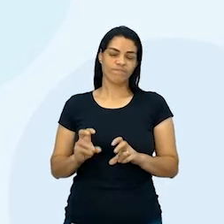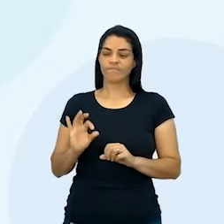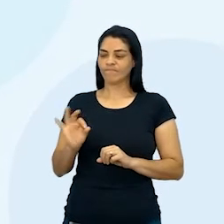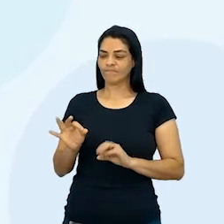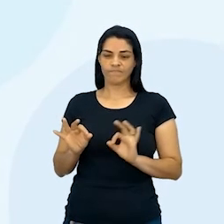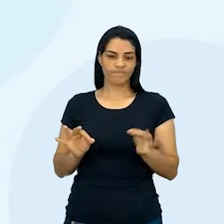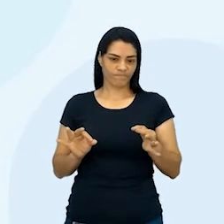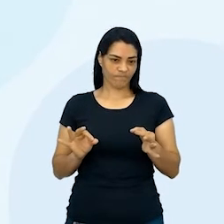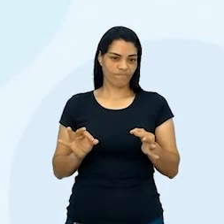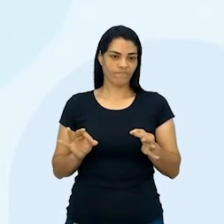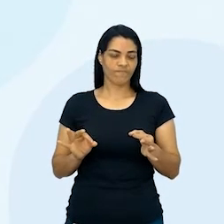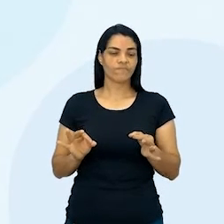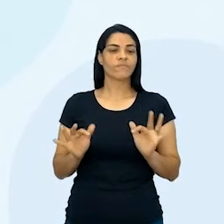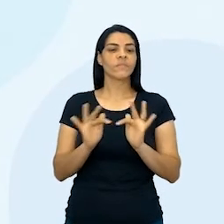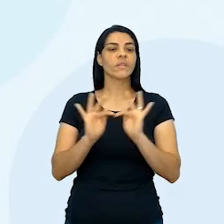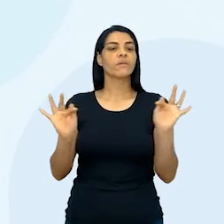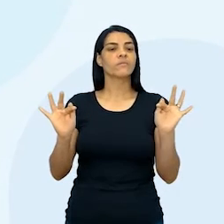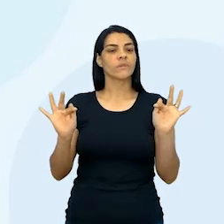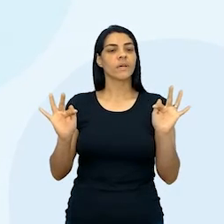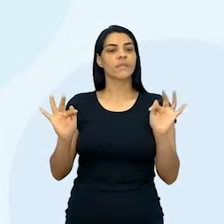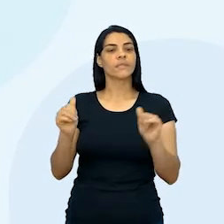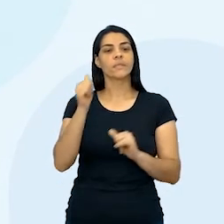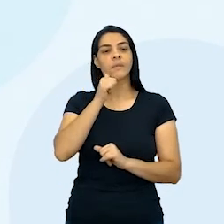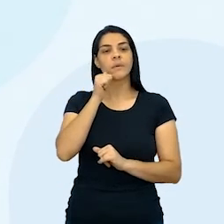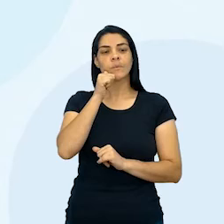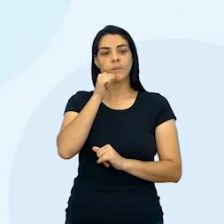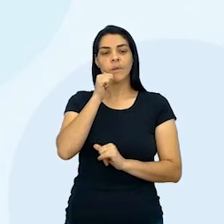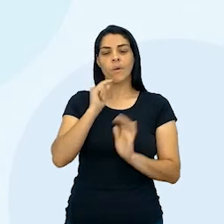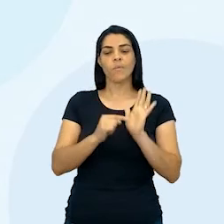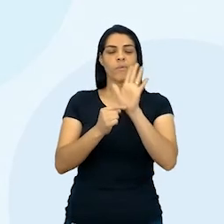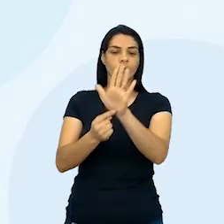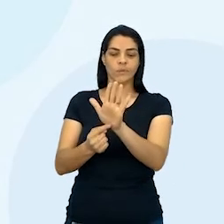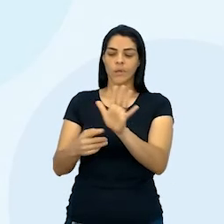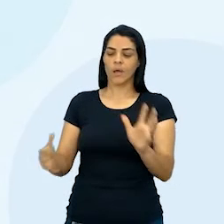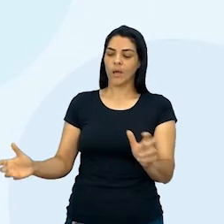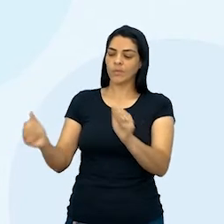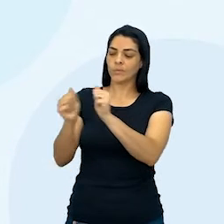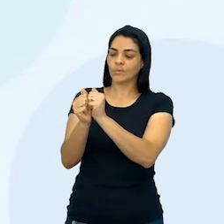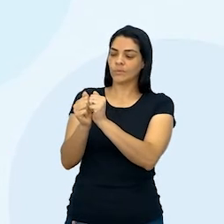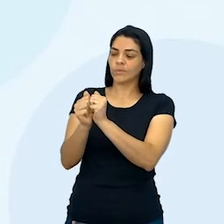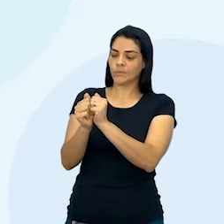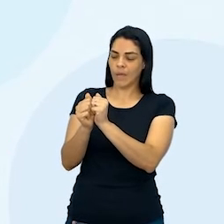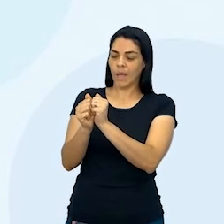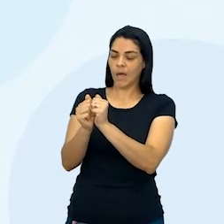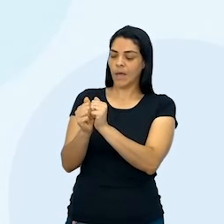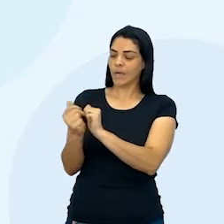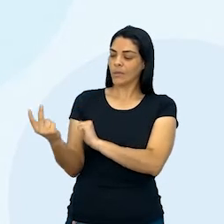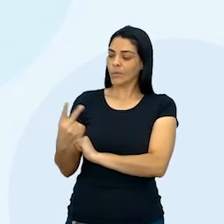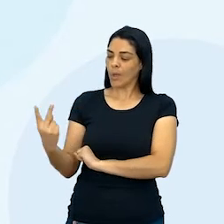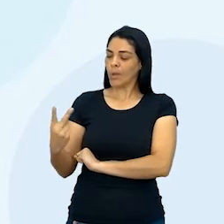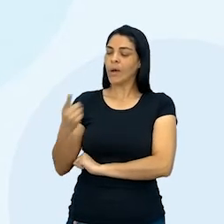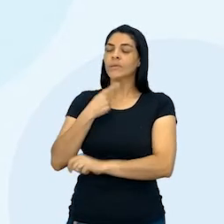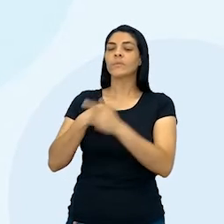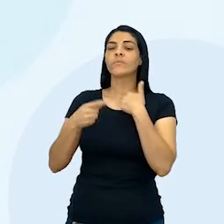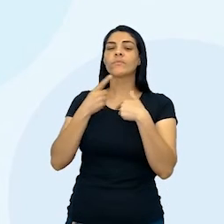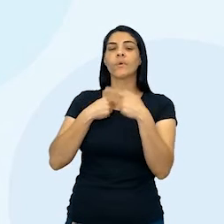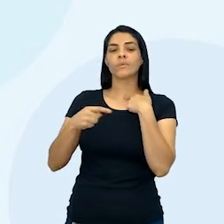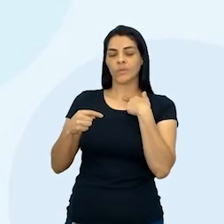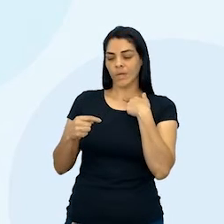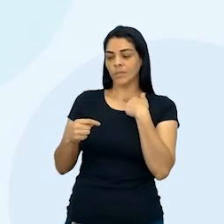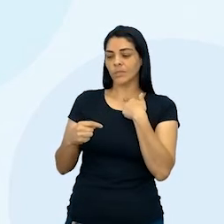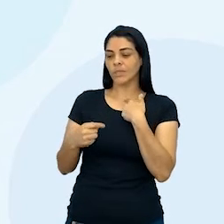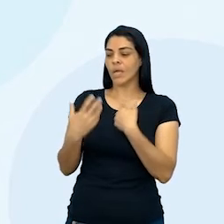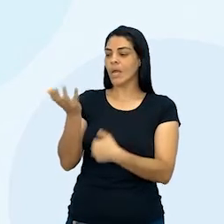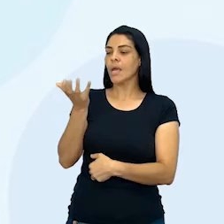Olha só a frase que a Tina trouxe. Vamos juntar nossas vontades. Queremos usar cores diferentes para o título. Olha